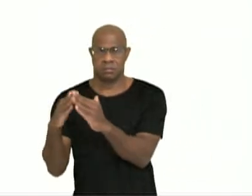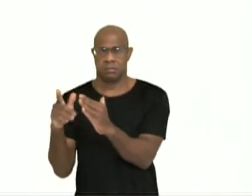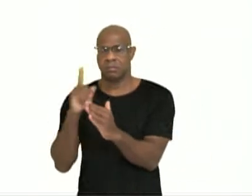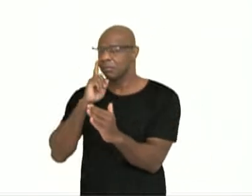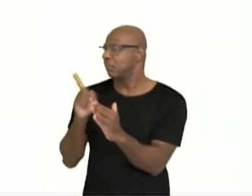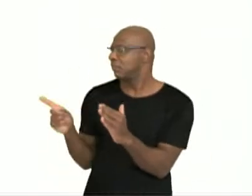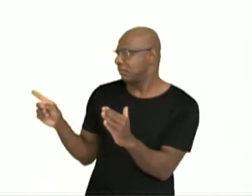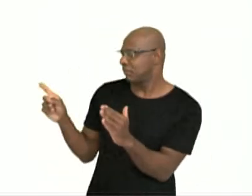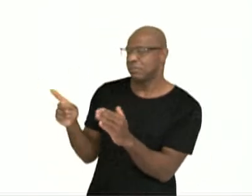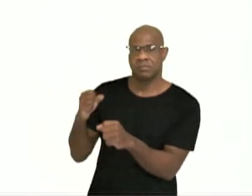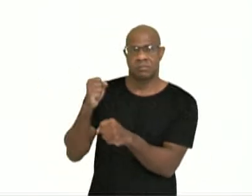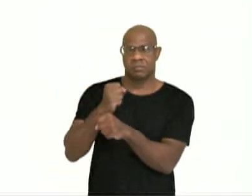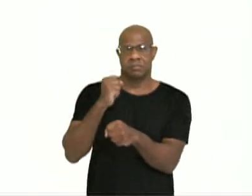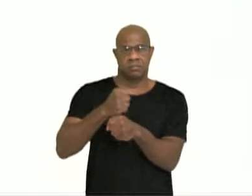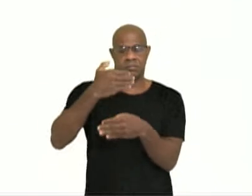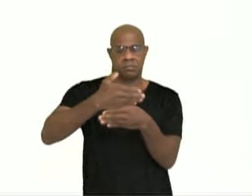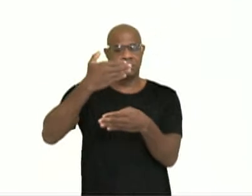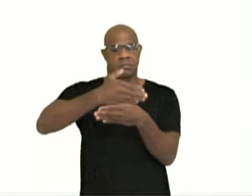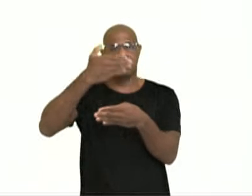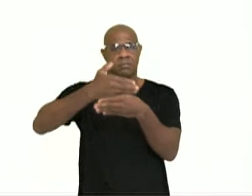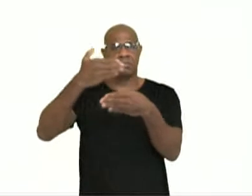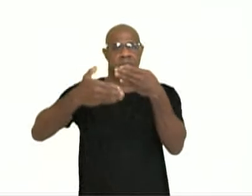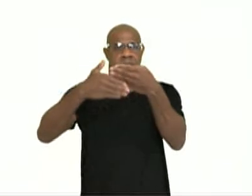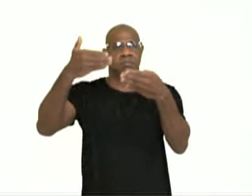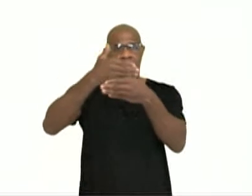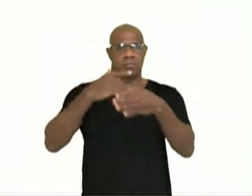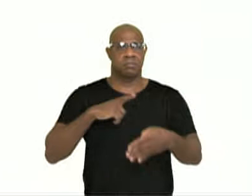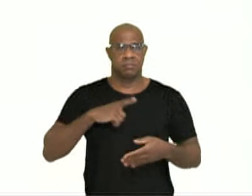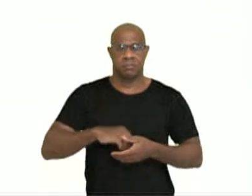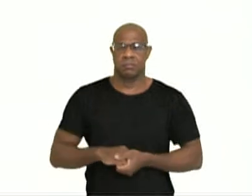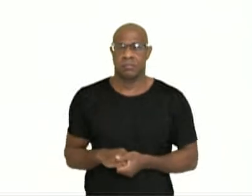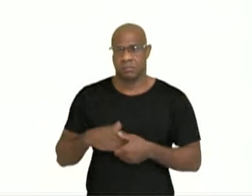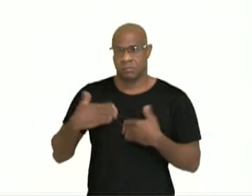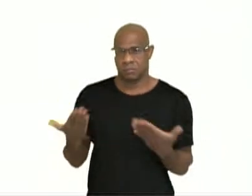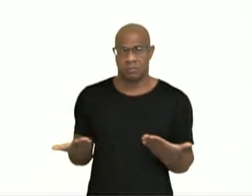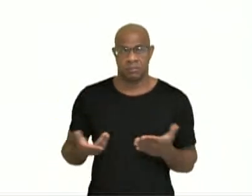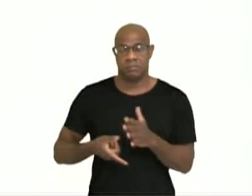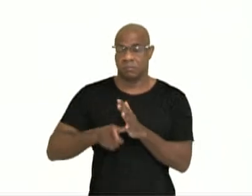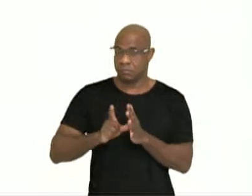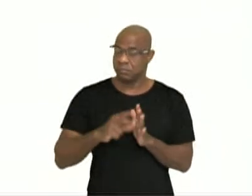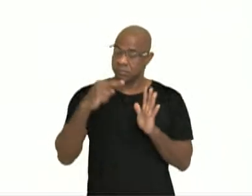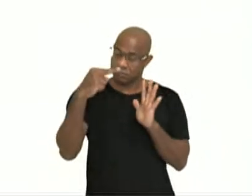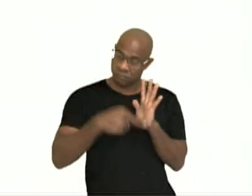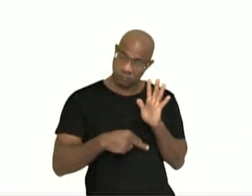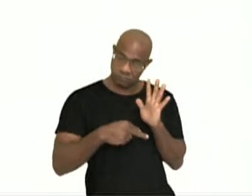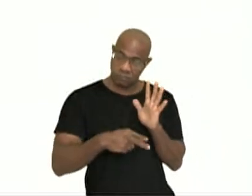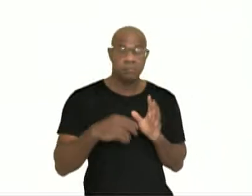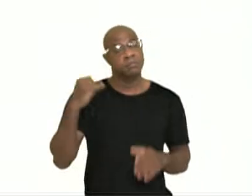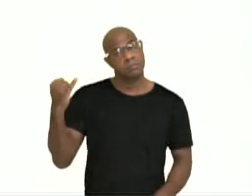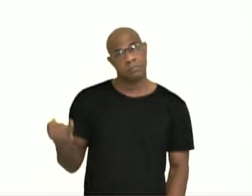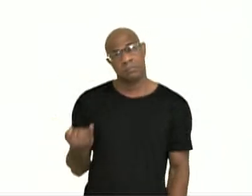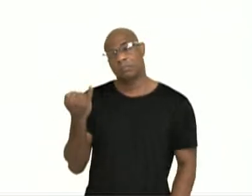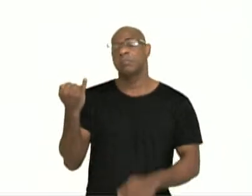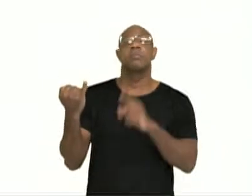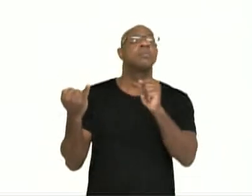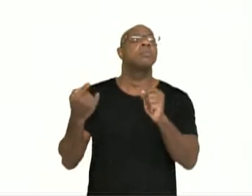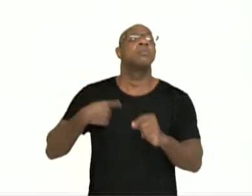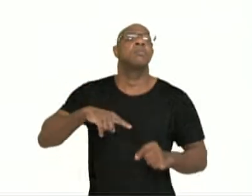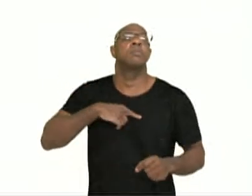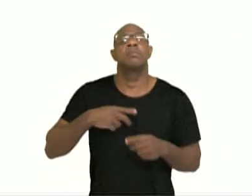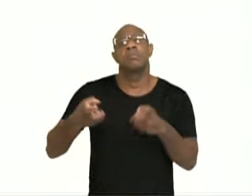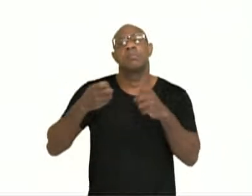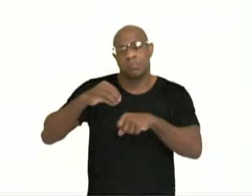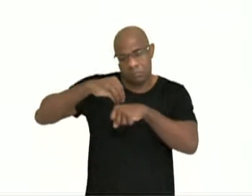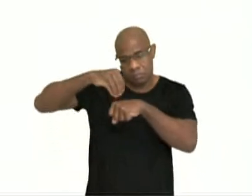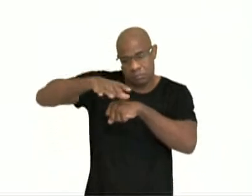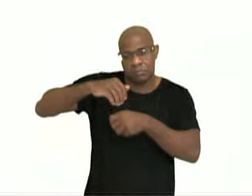Uma casa de tijolo. Então olha lá, vamos lá. Antes de lermos, muito importante que a gente veja essas dicas